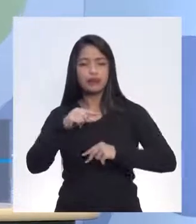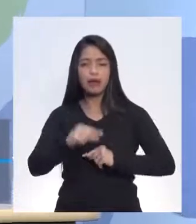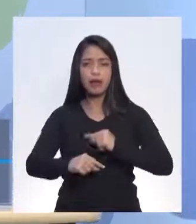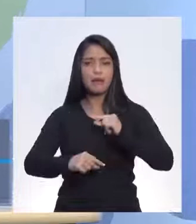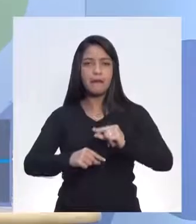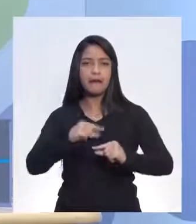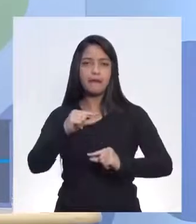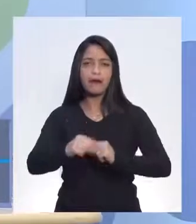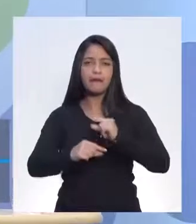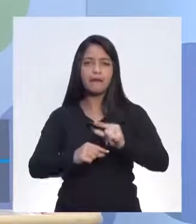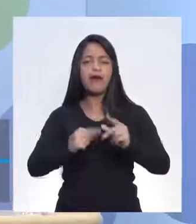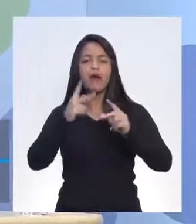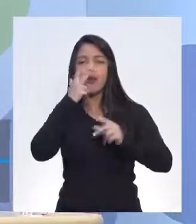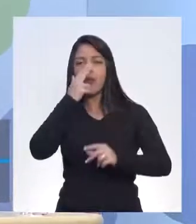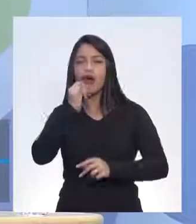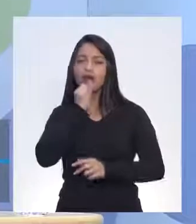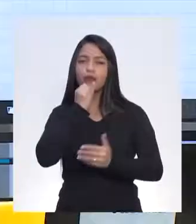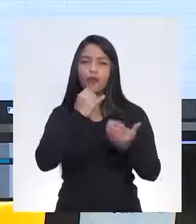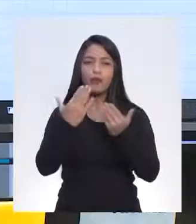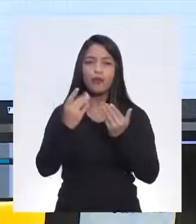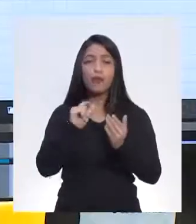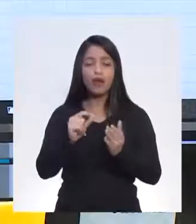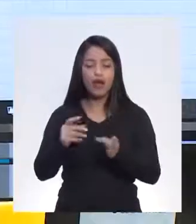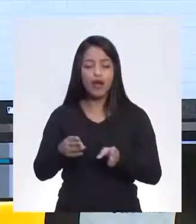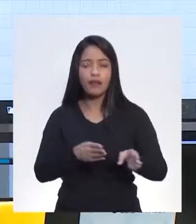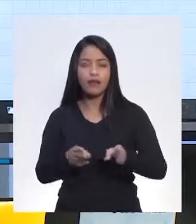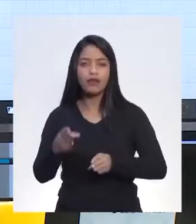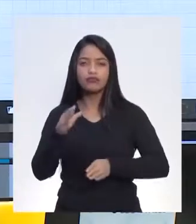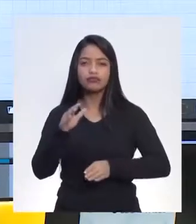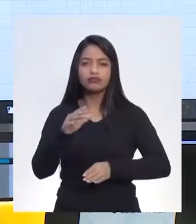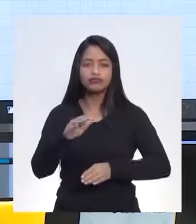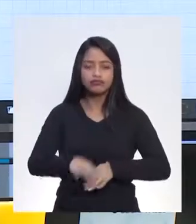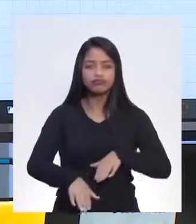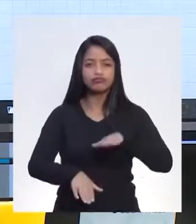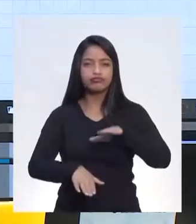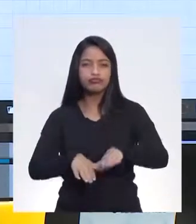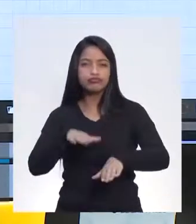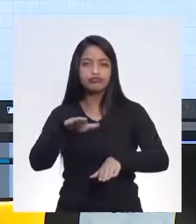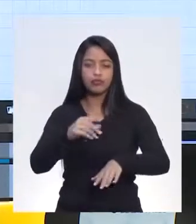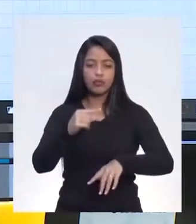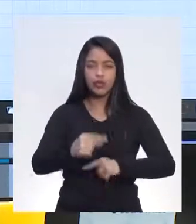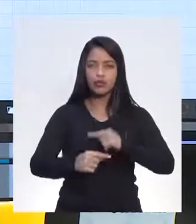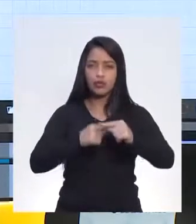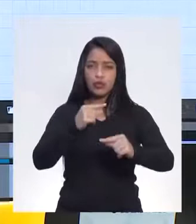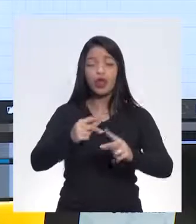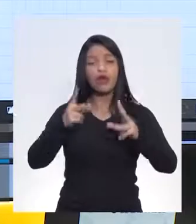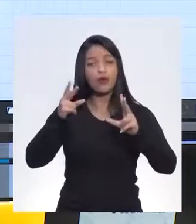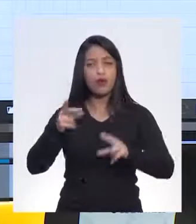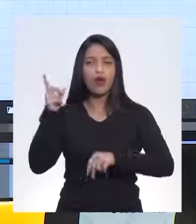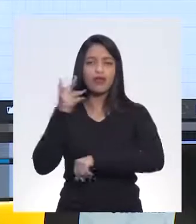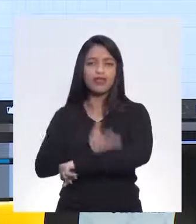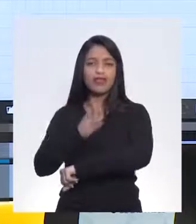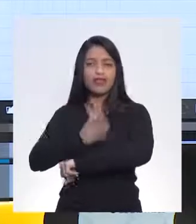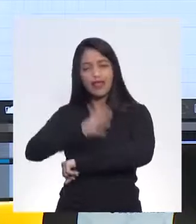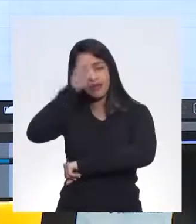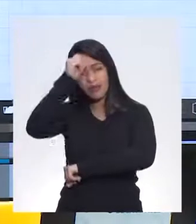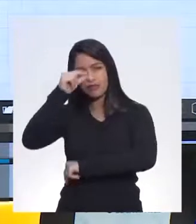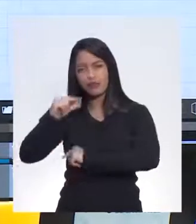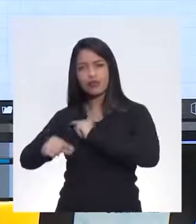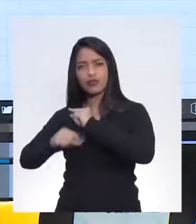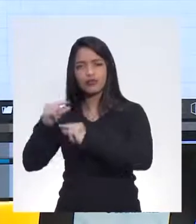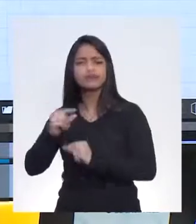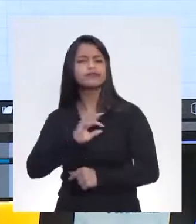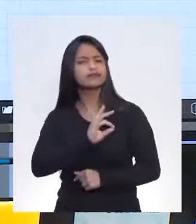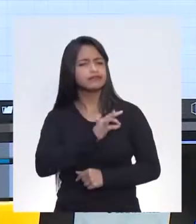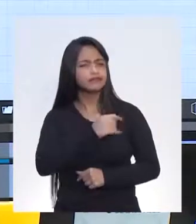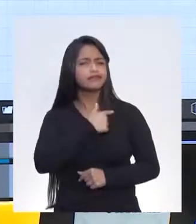um caminho, uma trilha, né? É verdade. Nós temos plena consciência que é muito diferente. Eu vivi dentro de uma sala